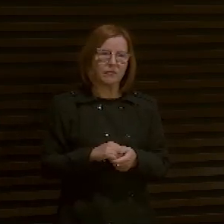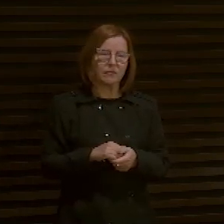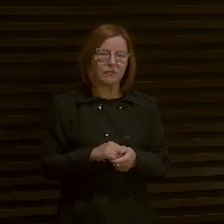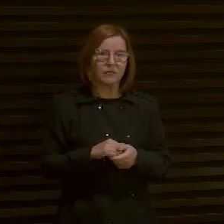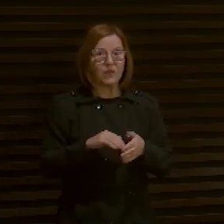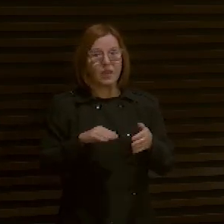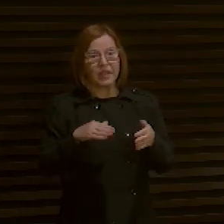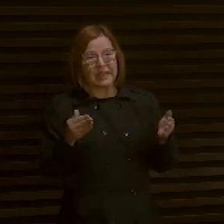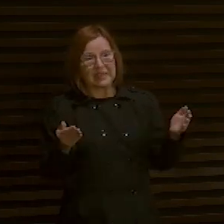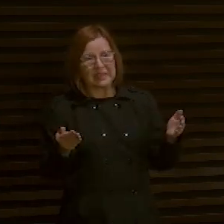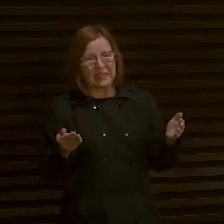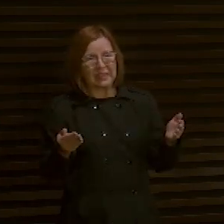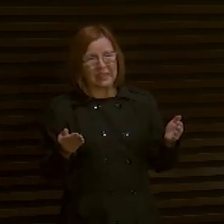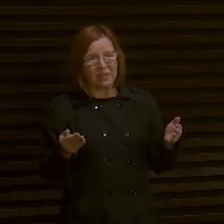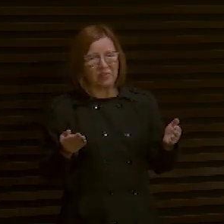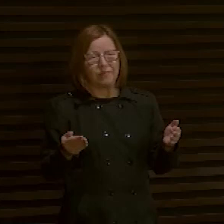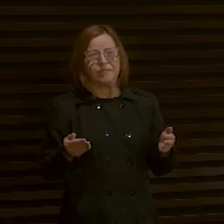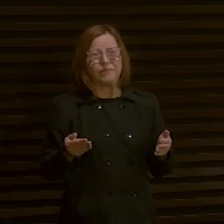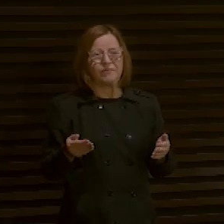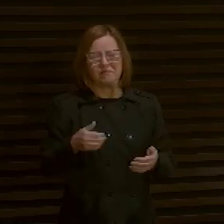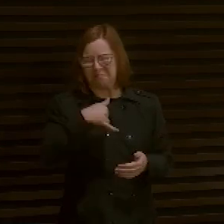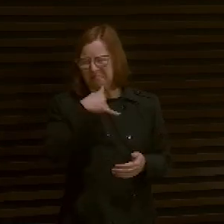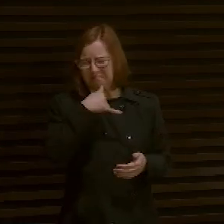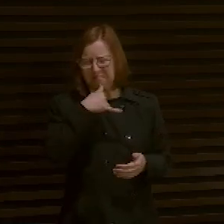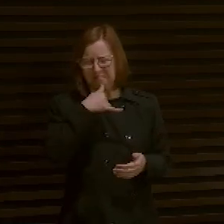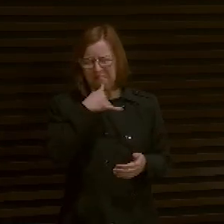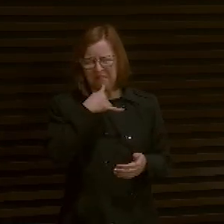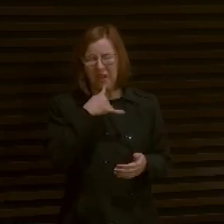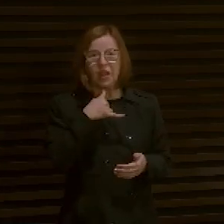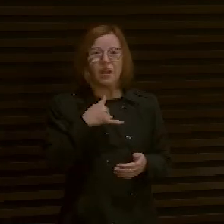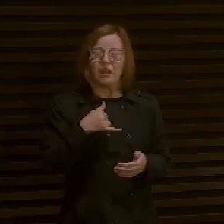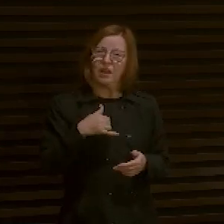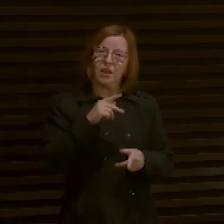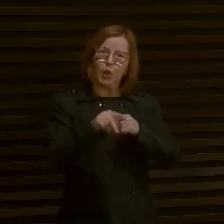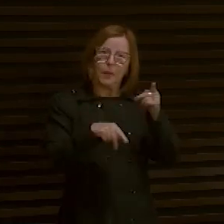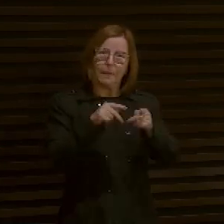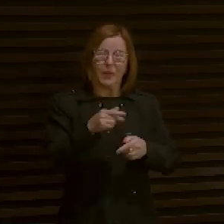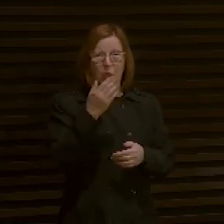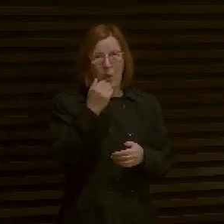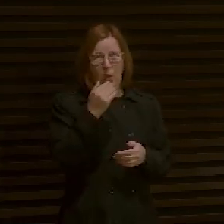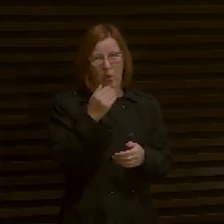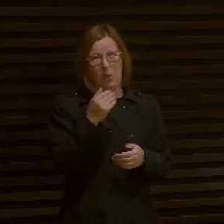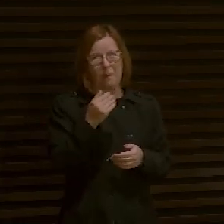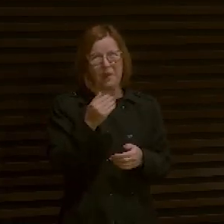assim, inimaginável. O terror era imenso, pessoas comendo pessoas, e nós veremos isso